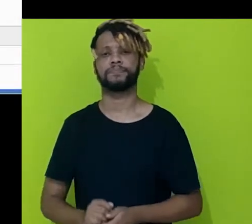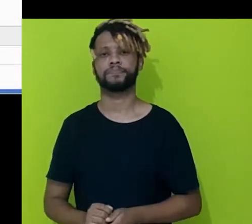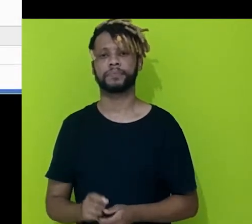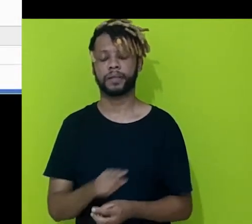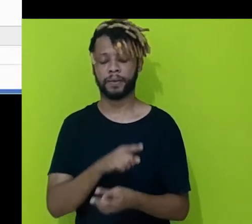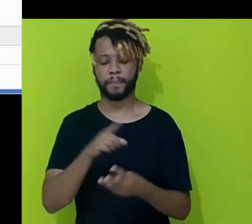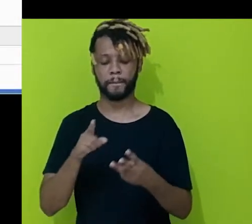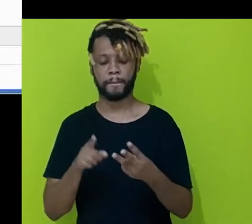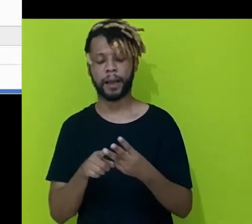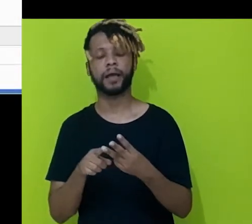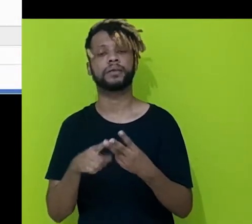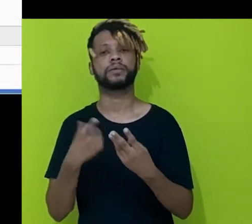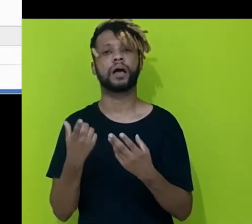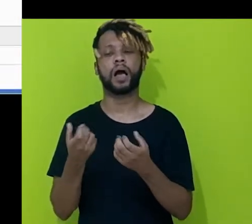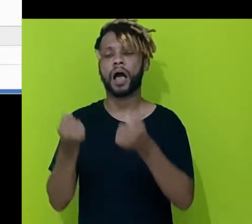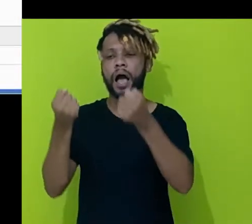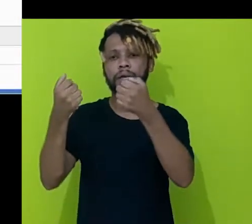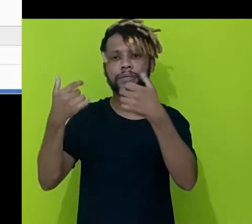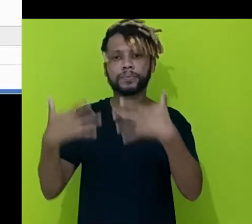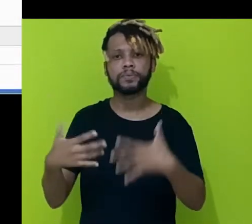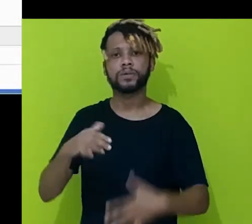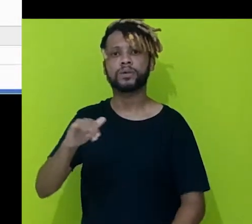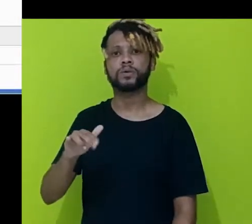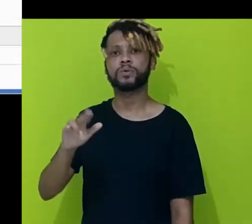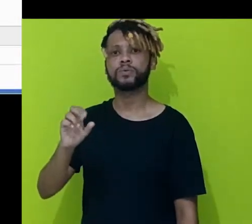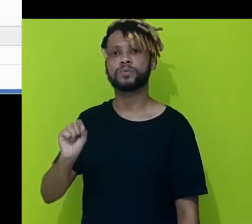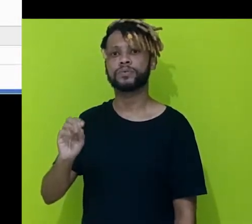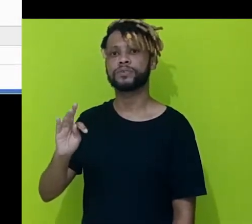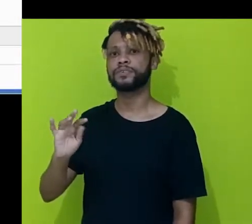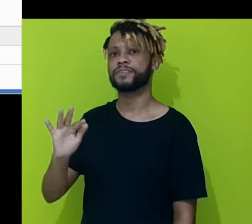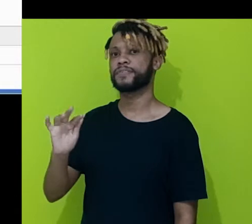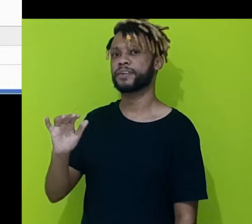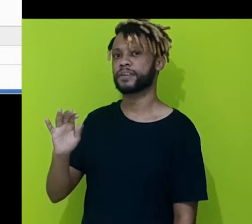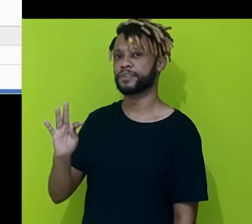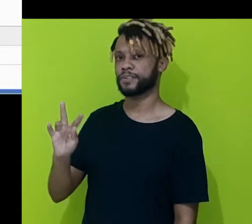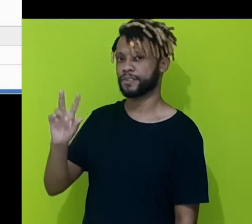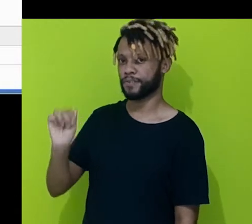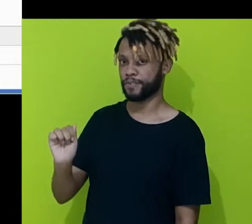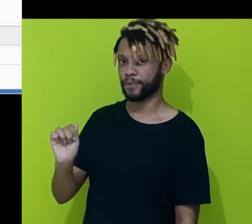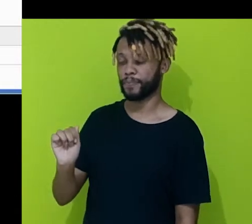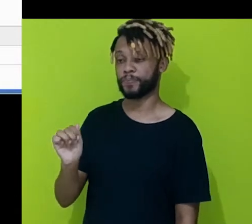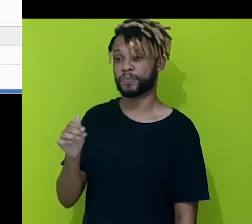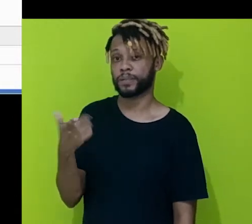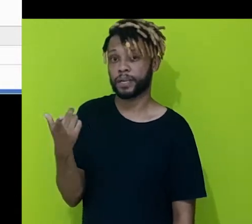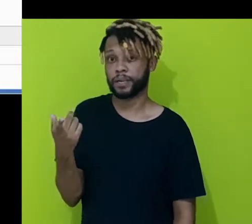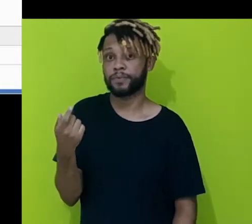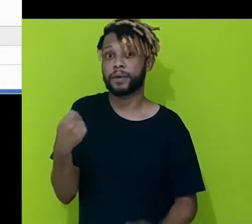justificativas. Aqui você precisa citar os artigos 1º e 3º da